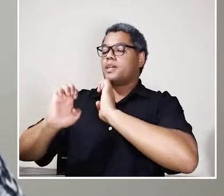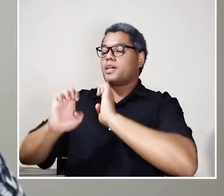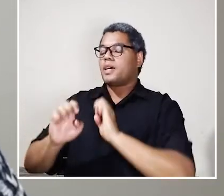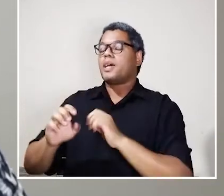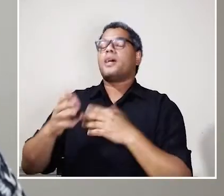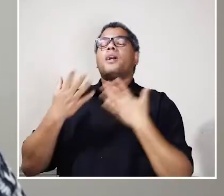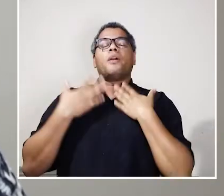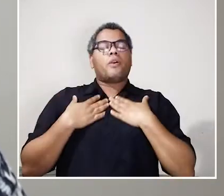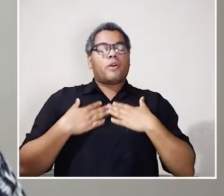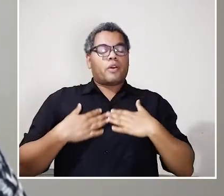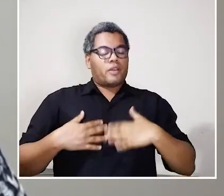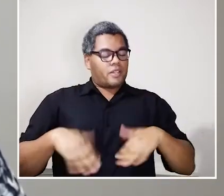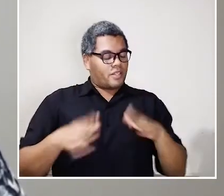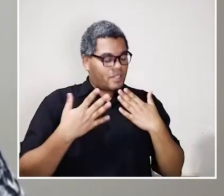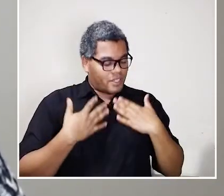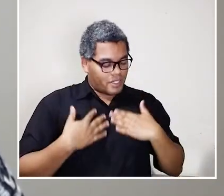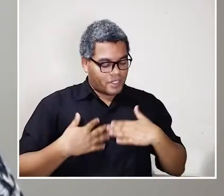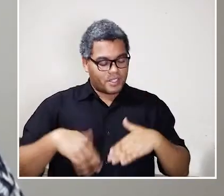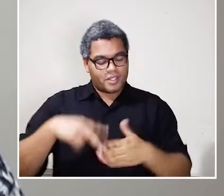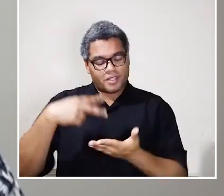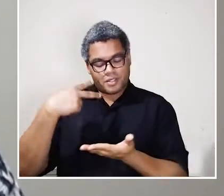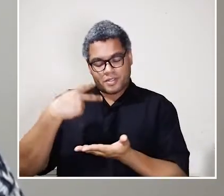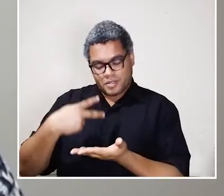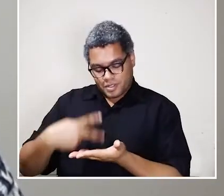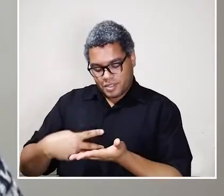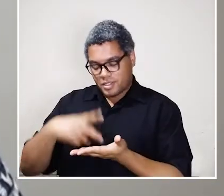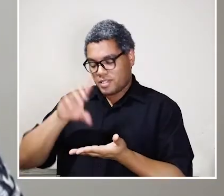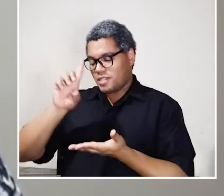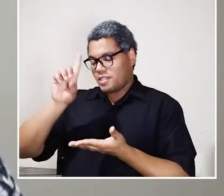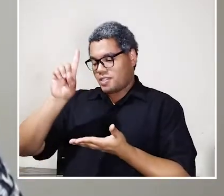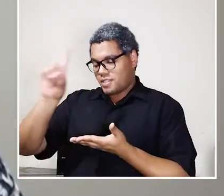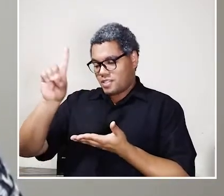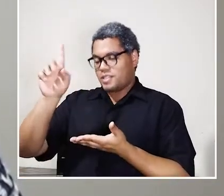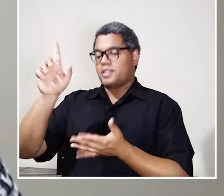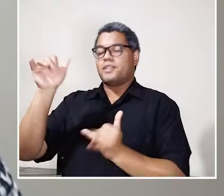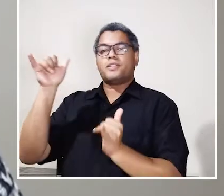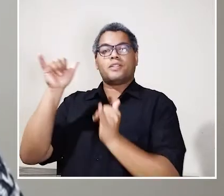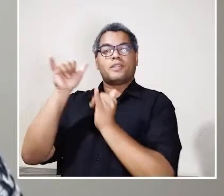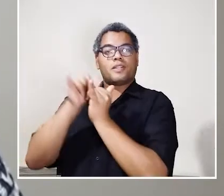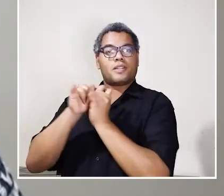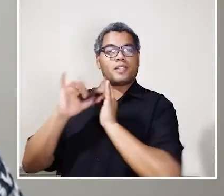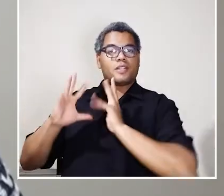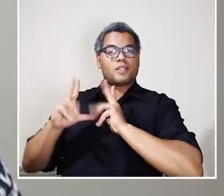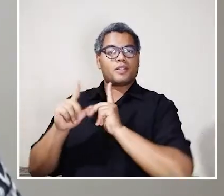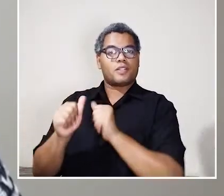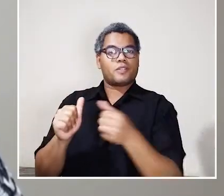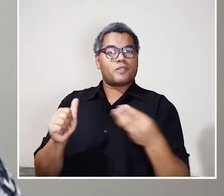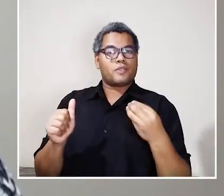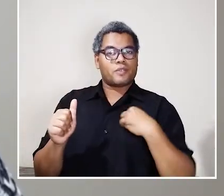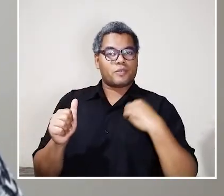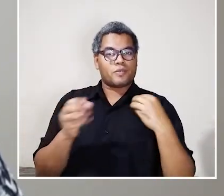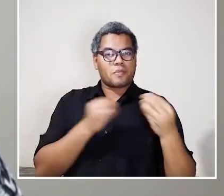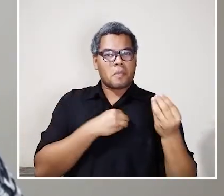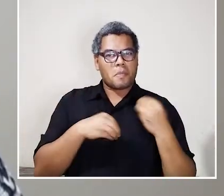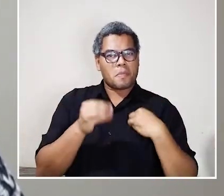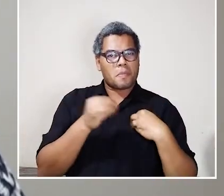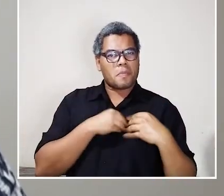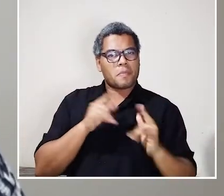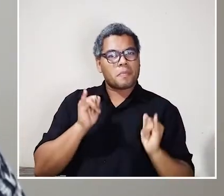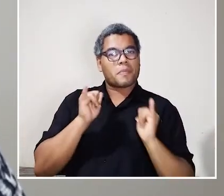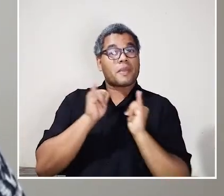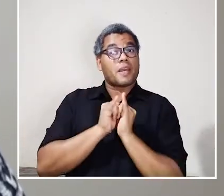Evangelho. E ele pôde ficar seguro de que Deus o havia perdoado de todos os seus